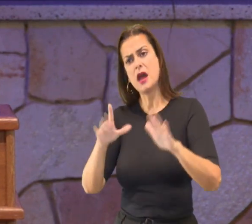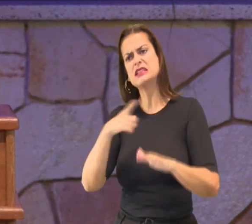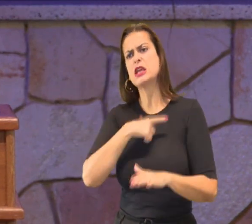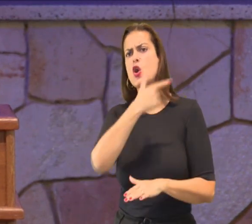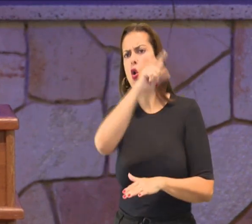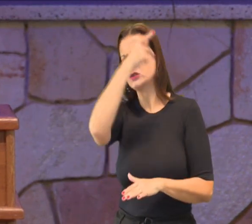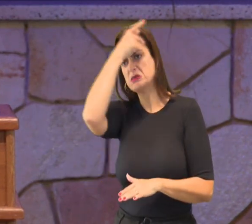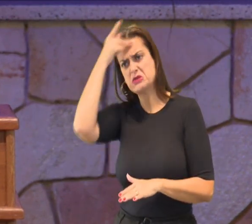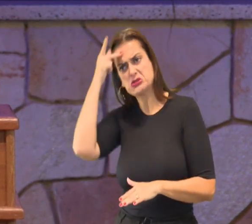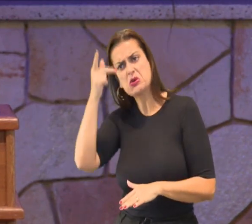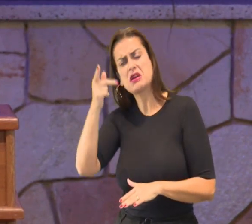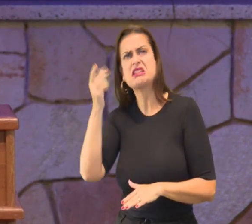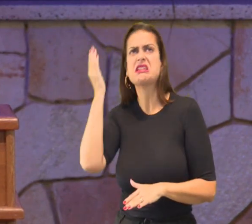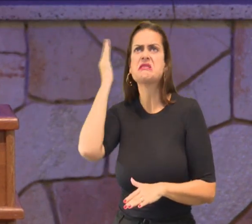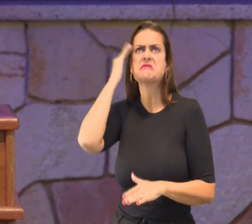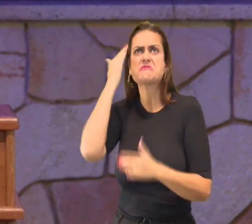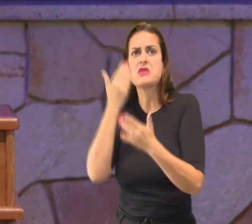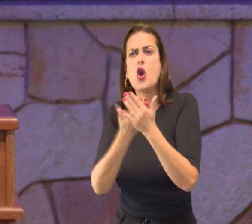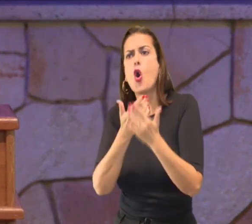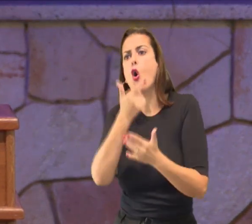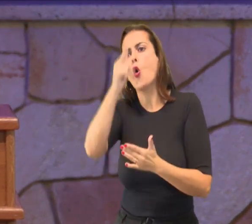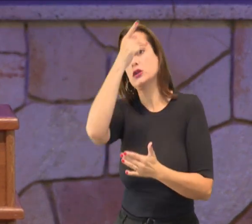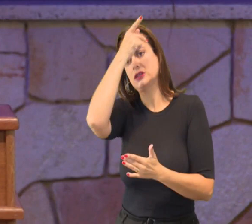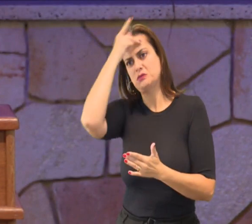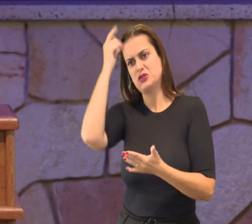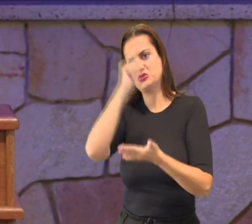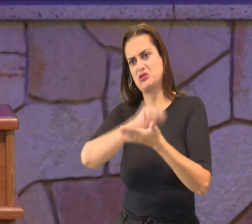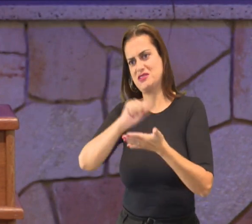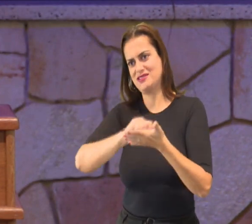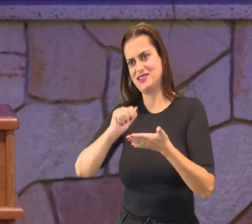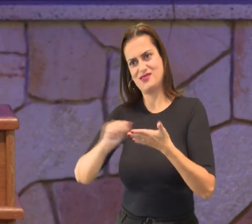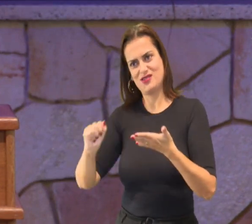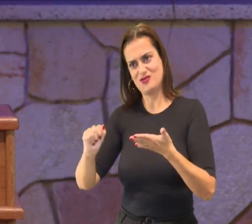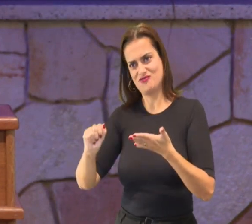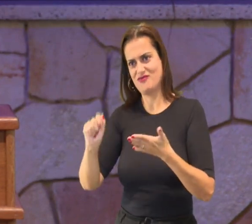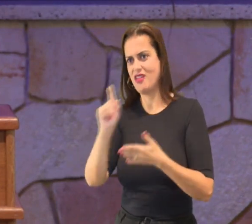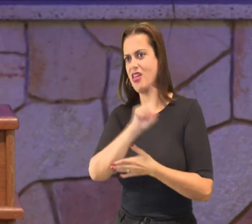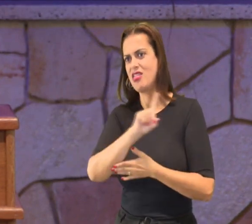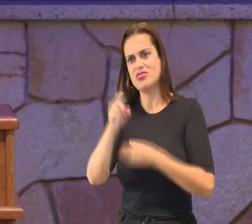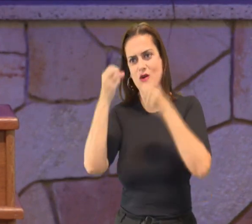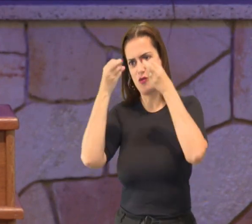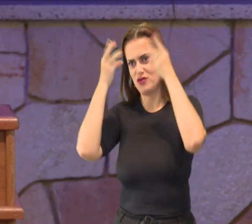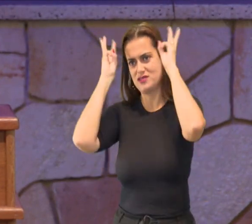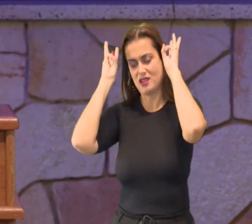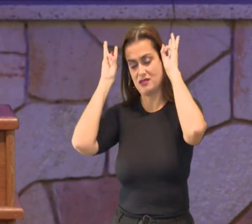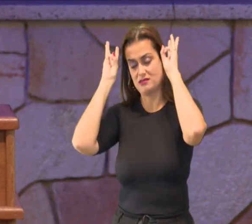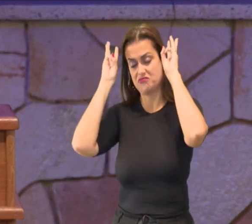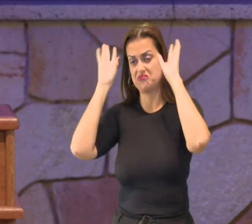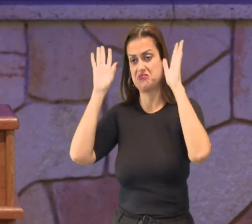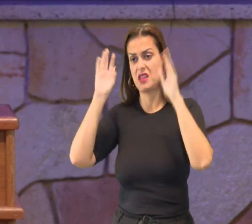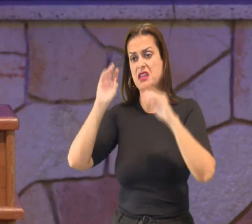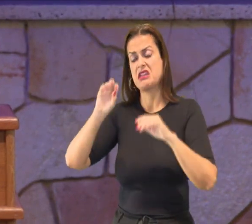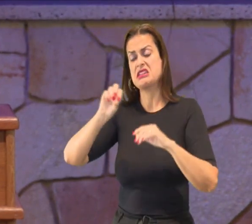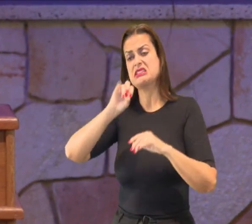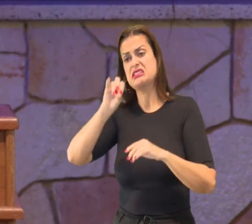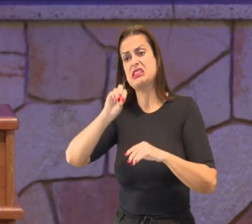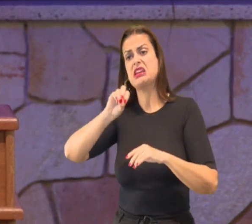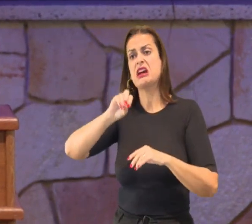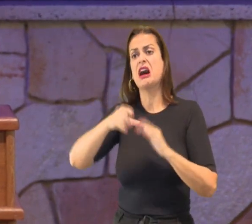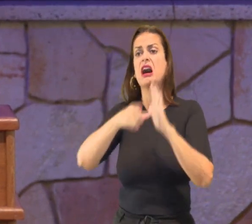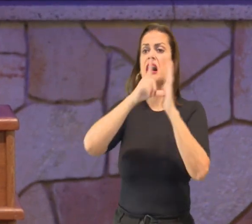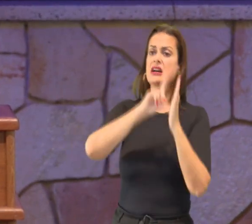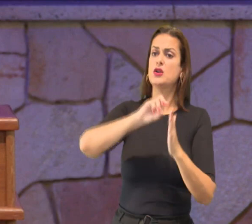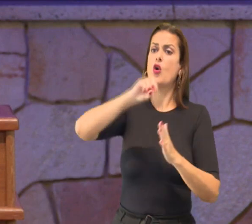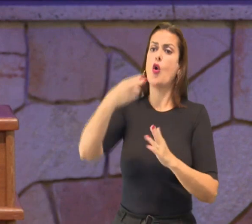controvérsias. Alguns acreditam que o Pentateuco tenha sido escrito no período do exílio ou pós-exílio,